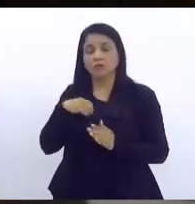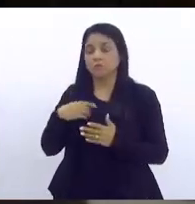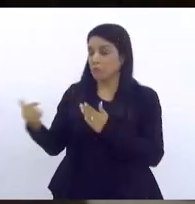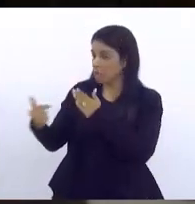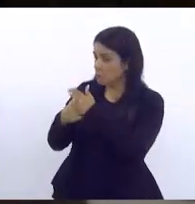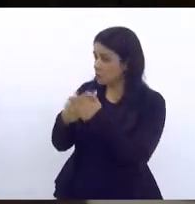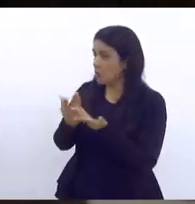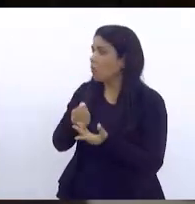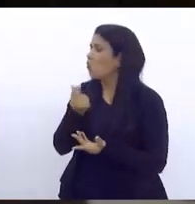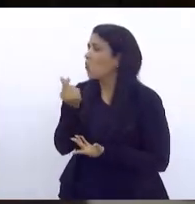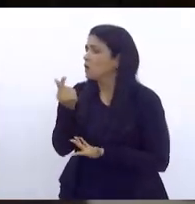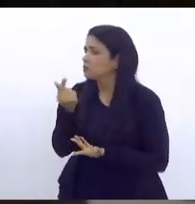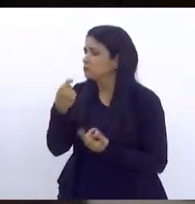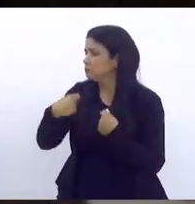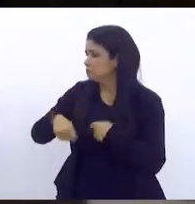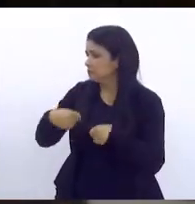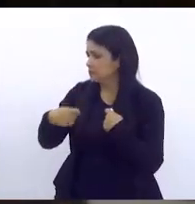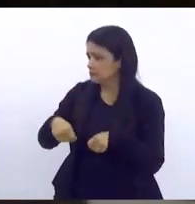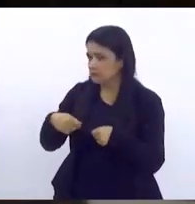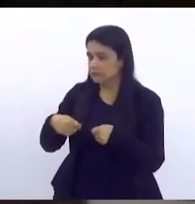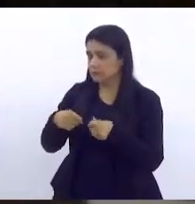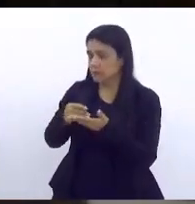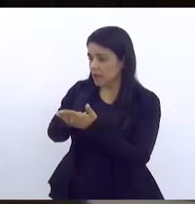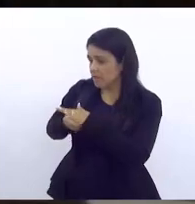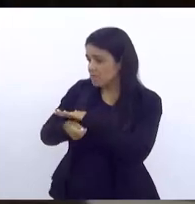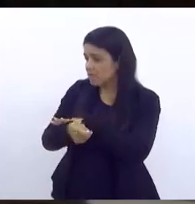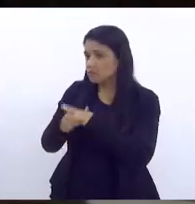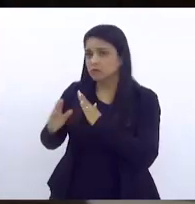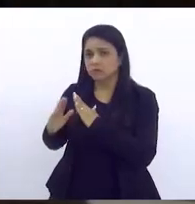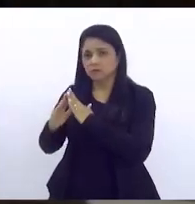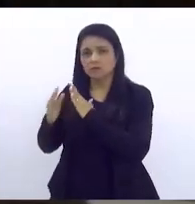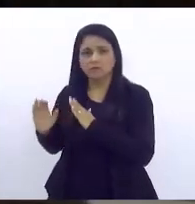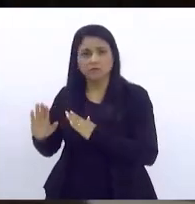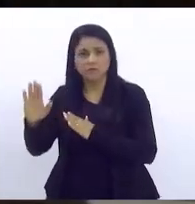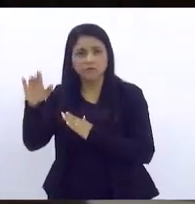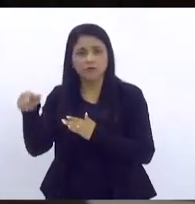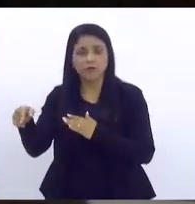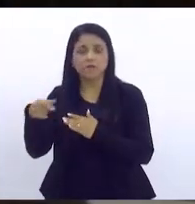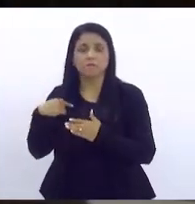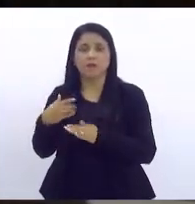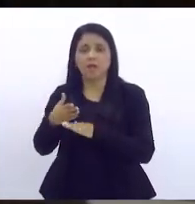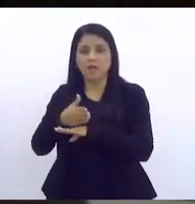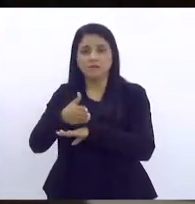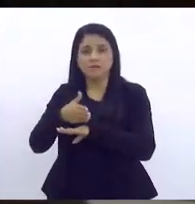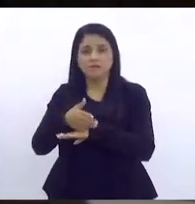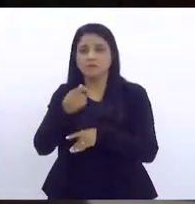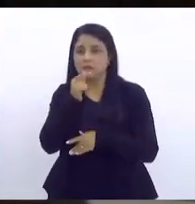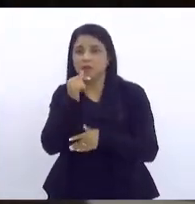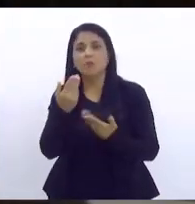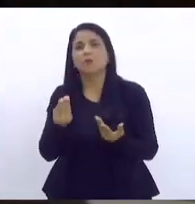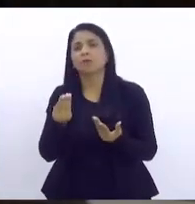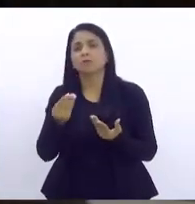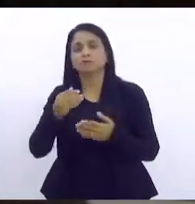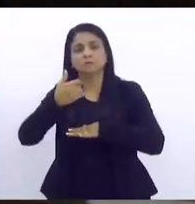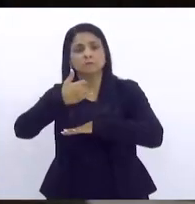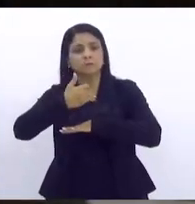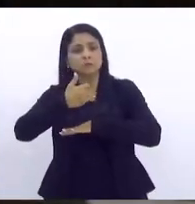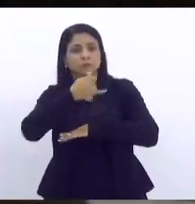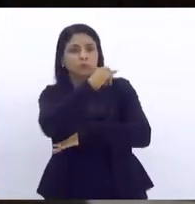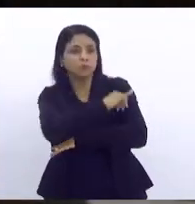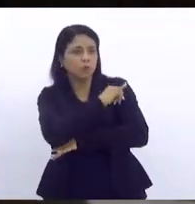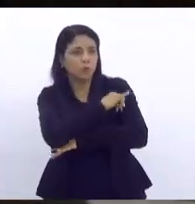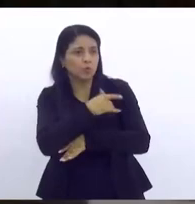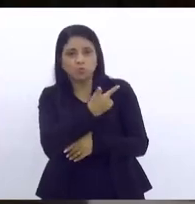necessário eh para para investir em favela para universalizar o acesso nas favelas do Rio de Janeiro ninguém tem esse